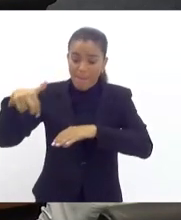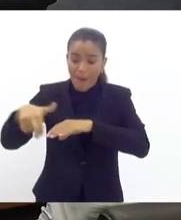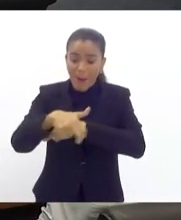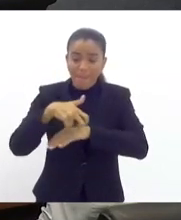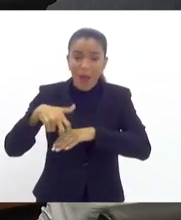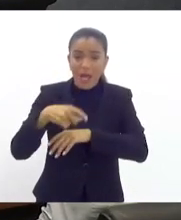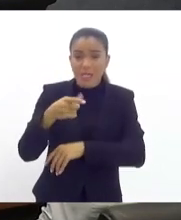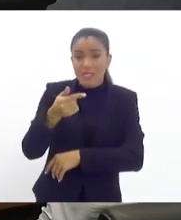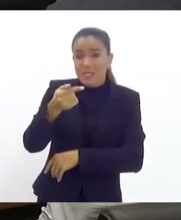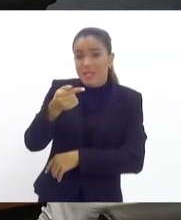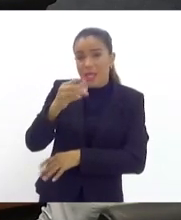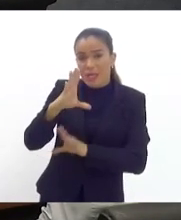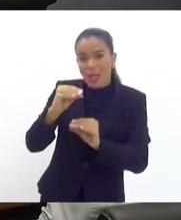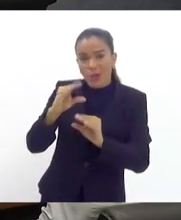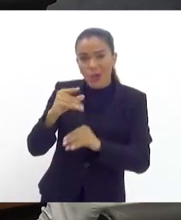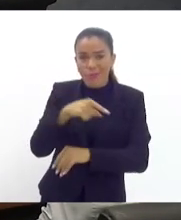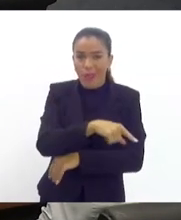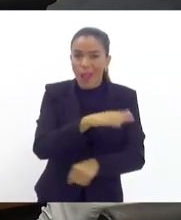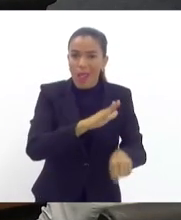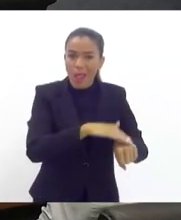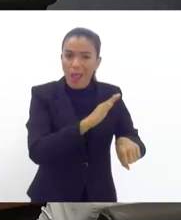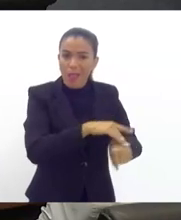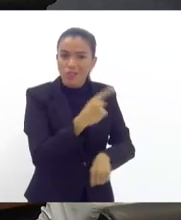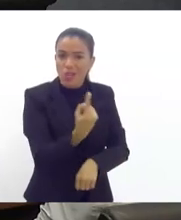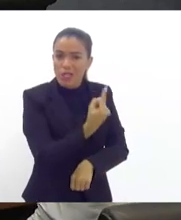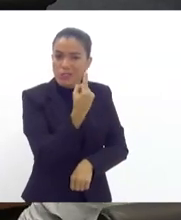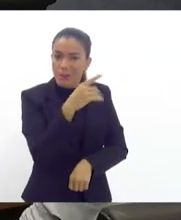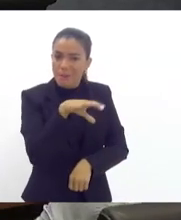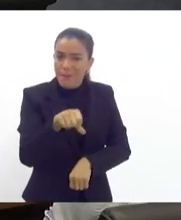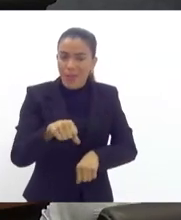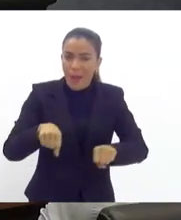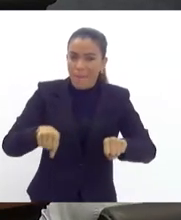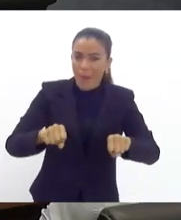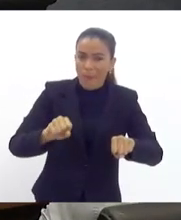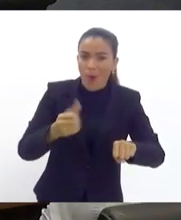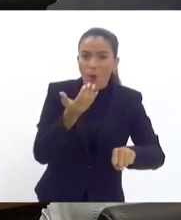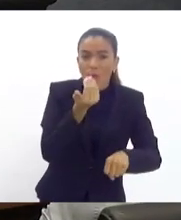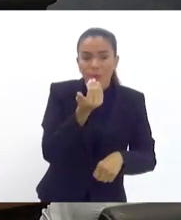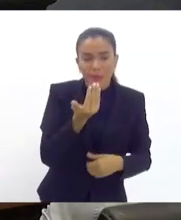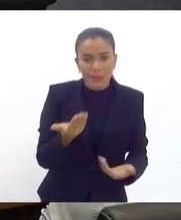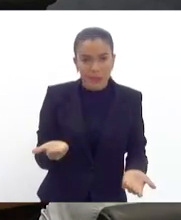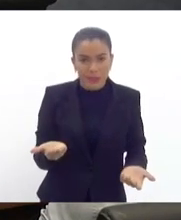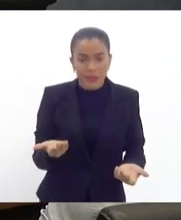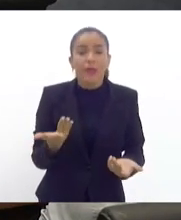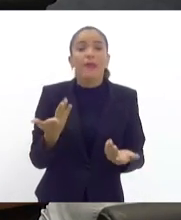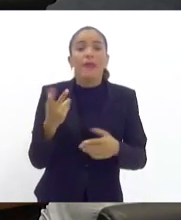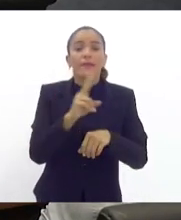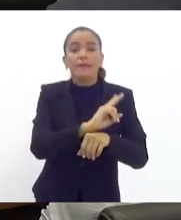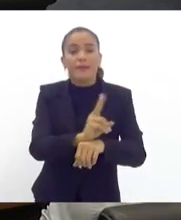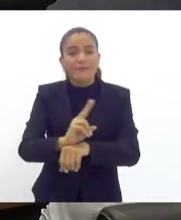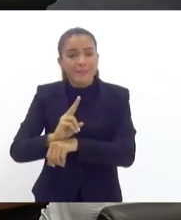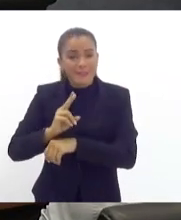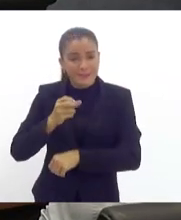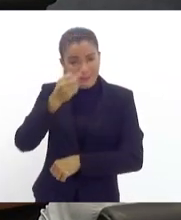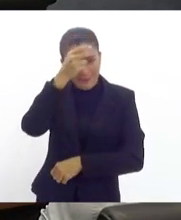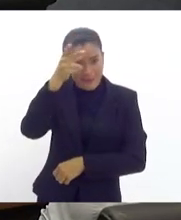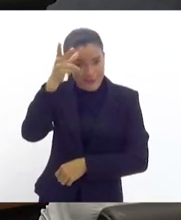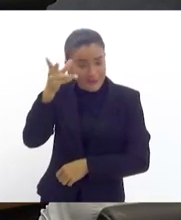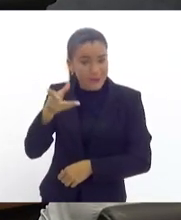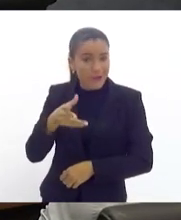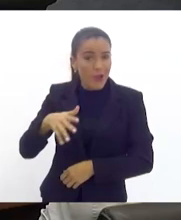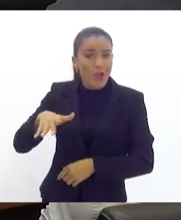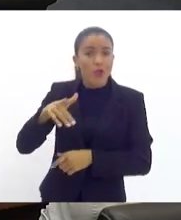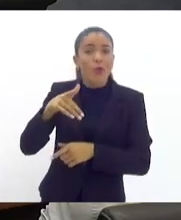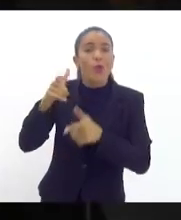da noite para pegar uma encomenda porque ele pode ser Rendido na porta do prédio Cadê a fiscalização da prefeitura nos